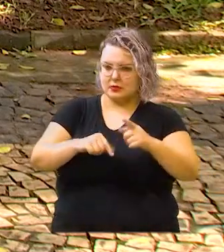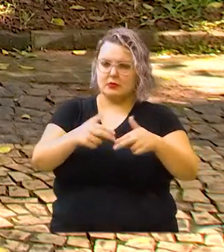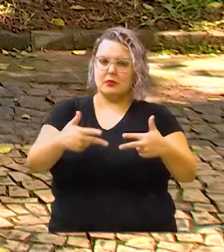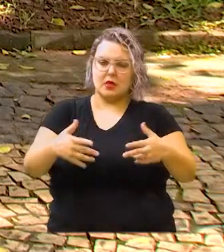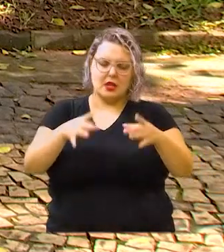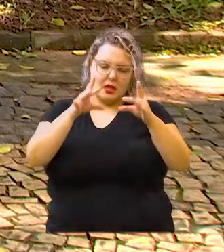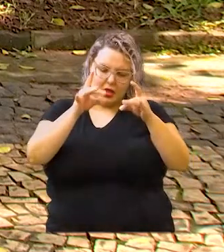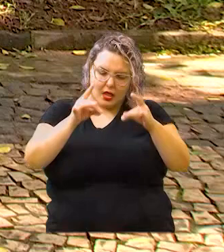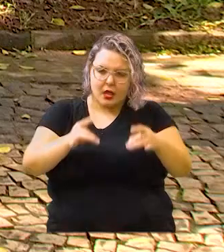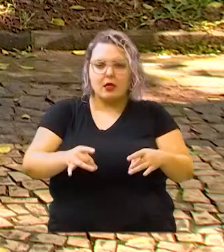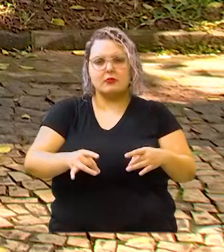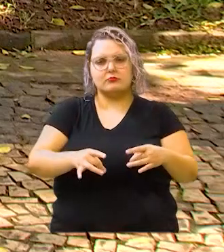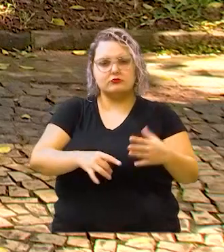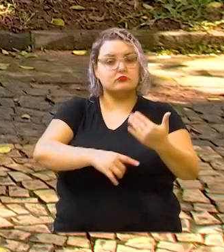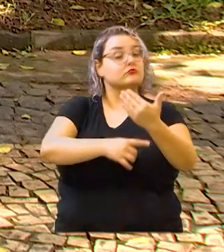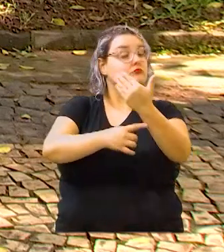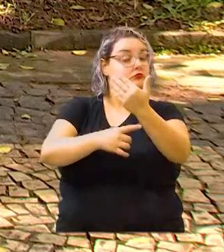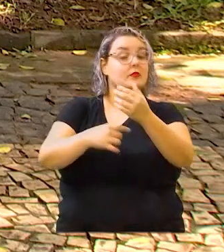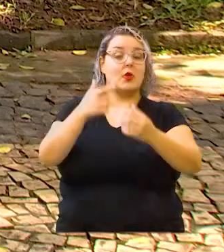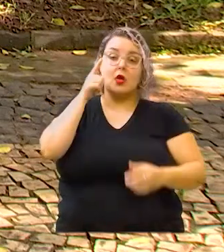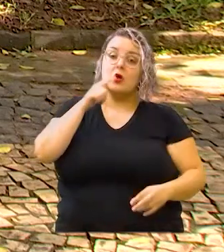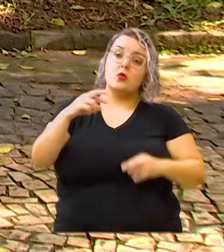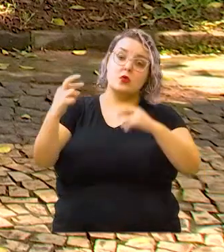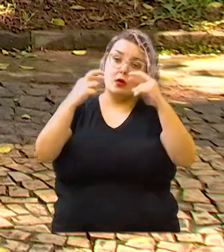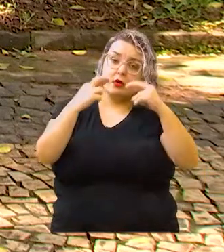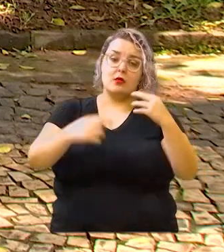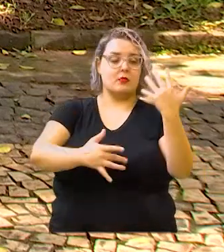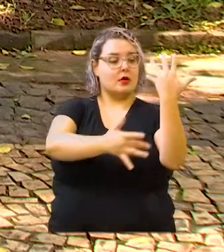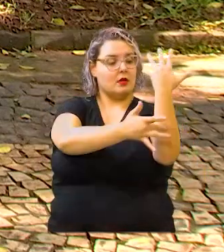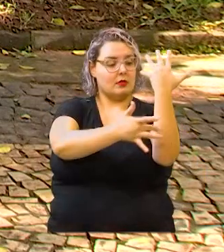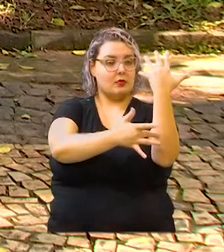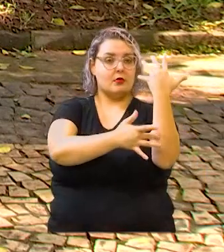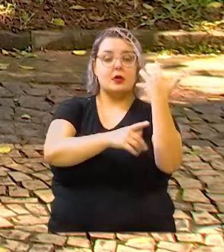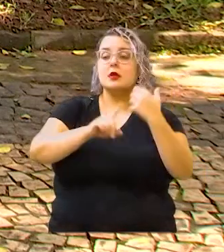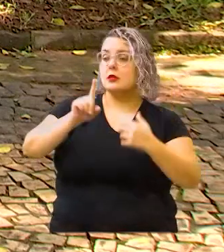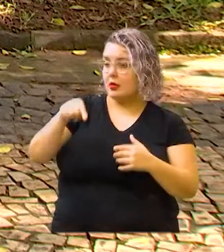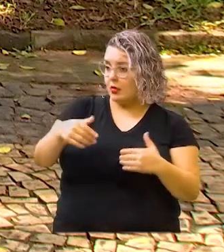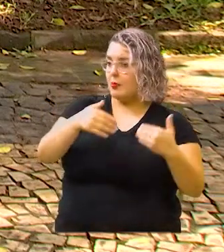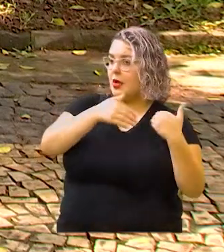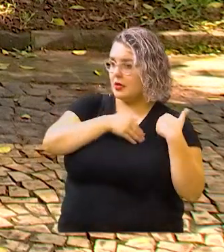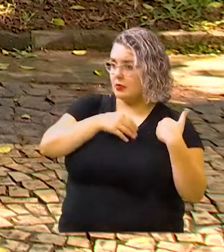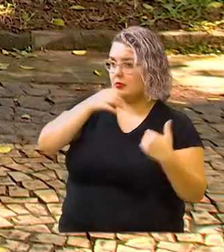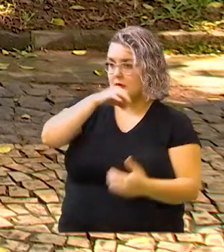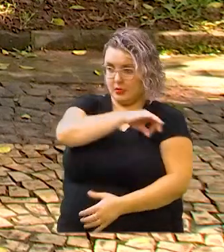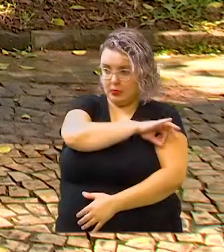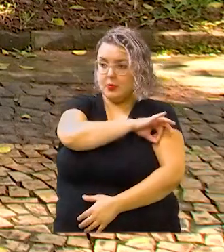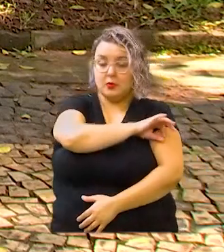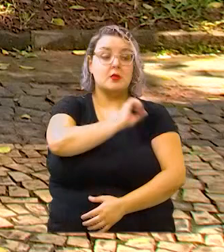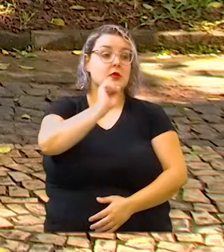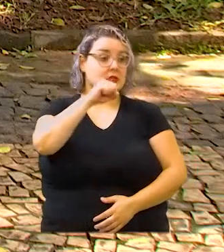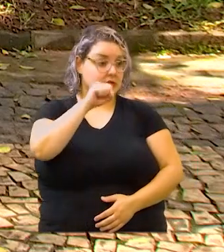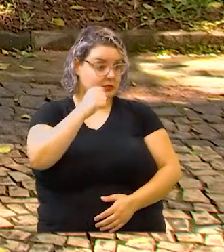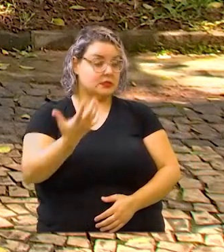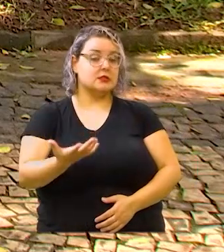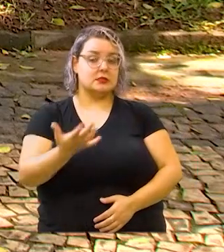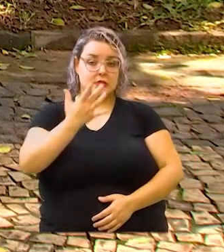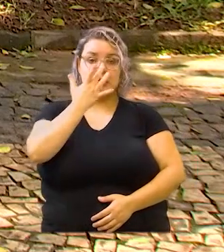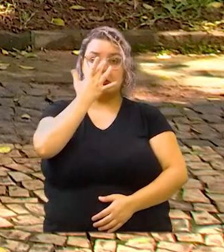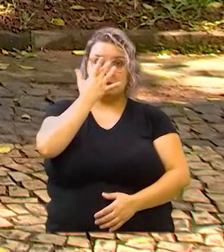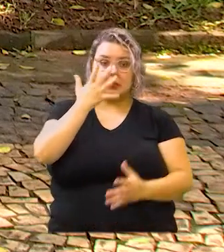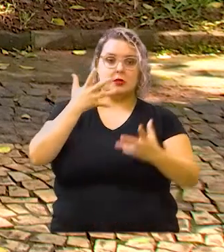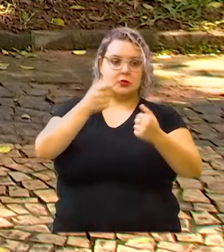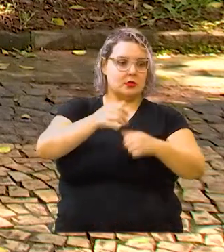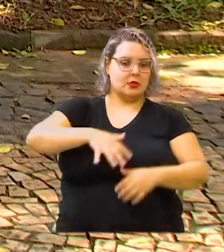muito refinados que conseguem avaliar a saúde dessas Isso é uma árvores. Responsabilidade da prefeitura? Sim, toda